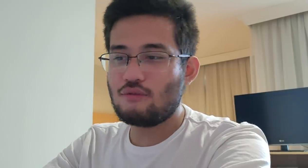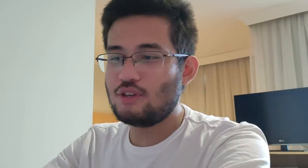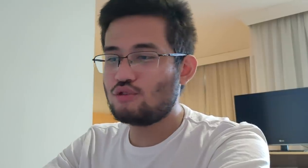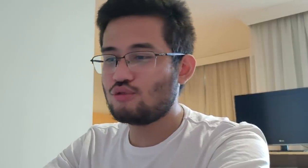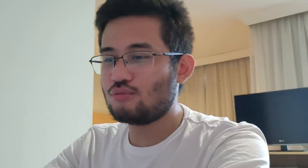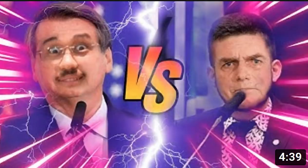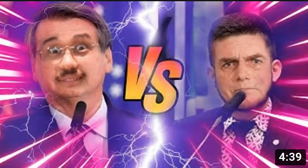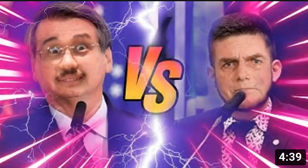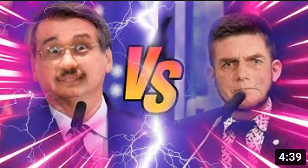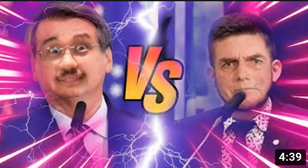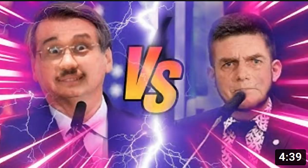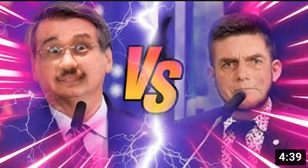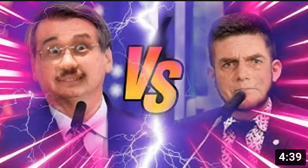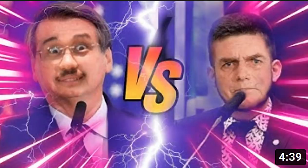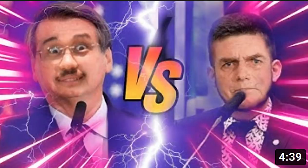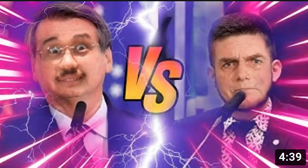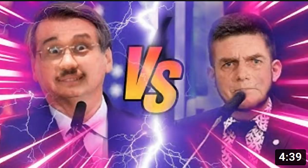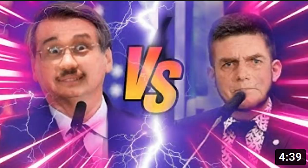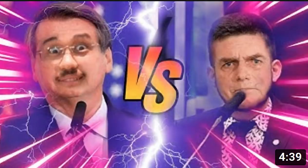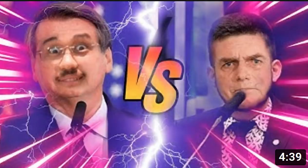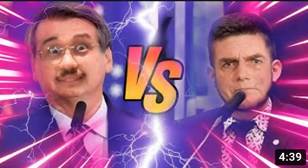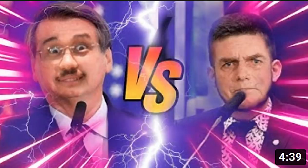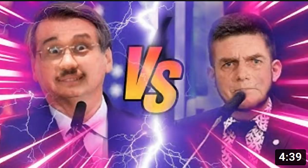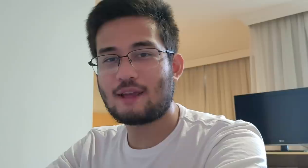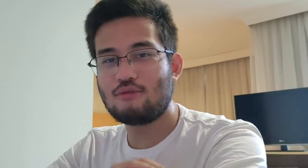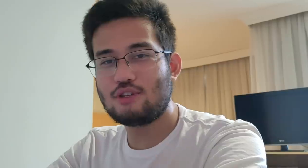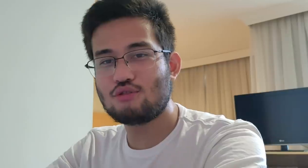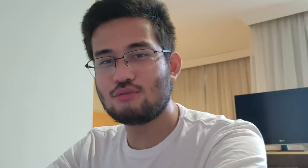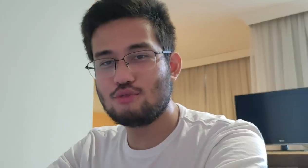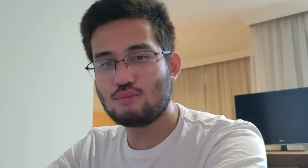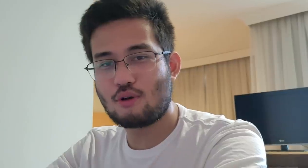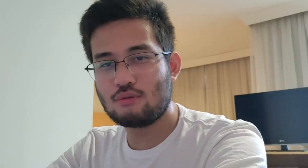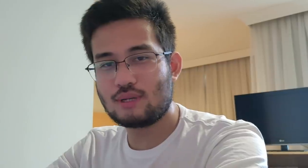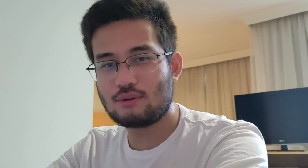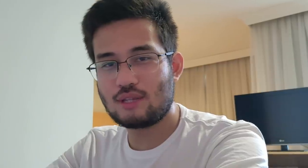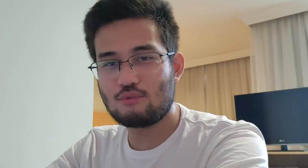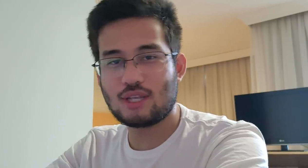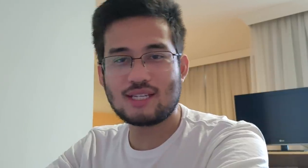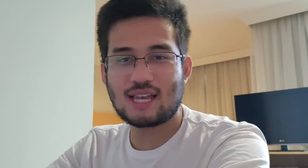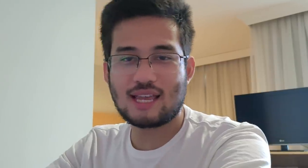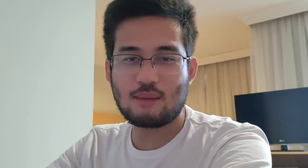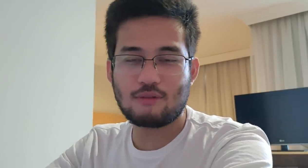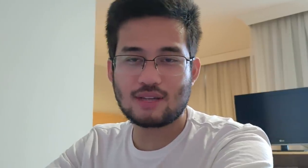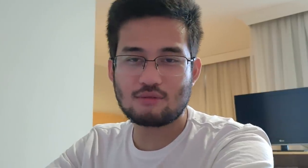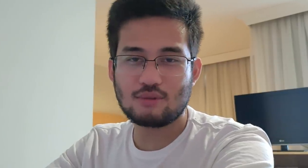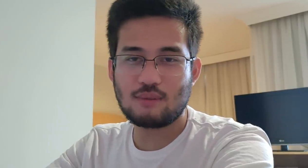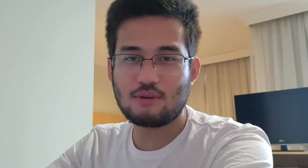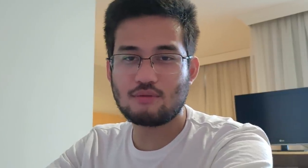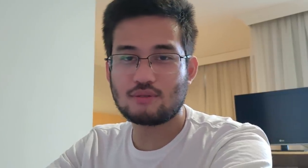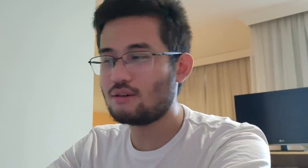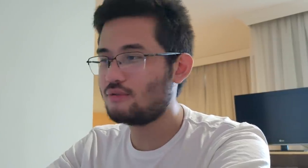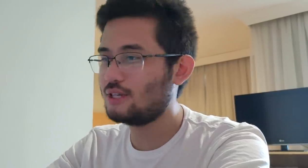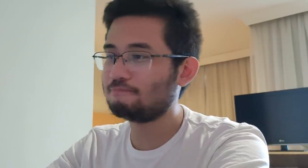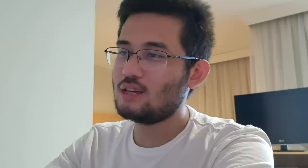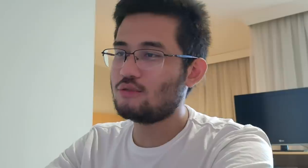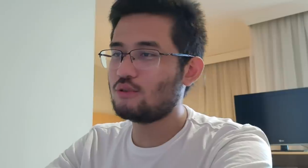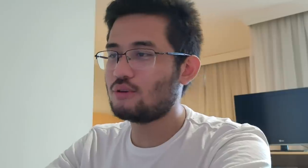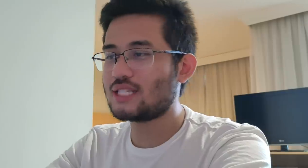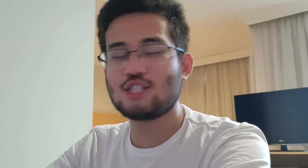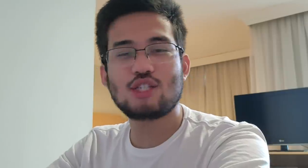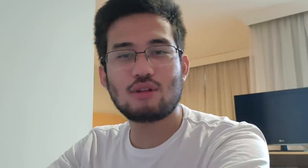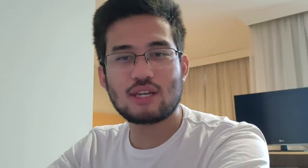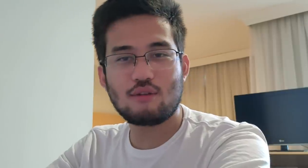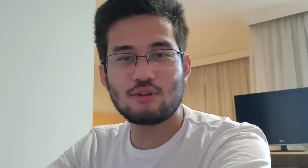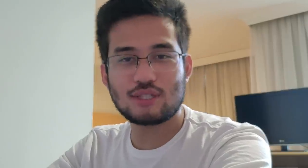Tolezoando, é o vídeo Jair Kataguiri versus Kim Bolsonaro. É um vídeo muito bom, lembro que eu dei muita risada à época, faz algum tempo que eu vi, e eu